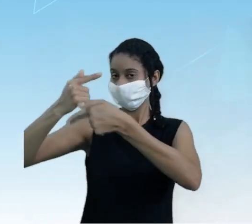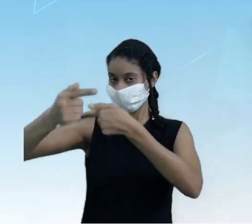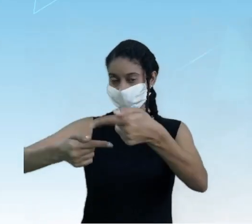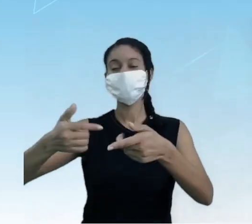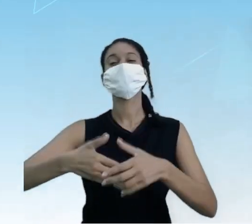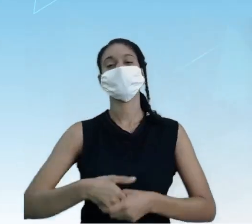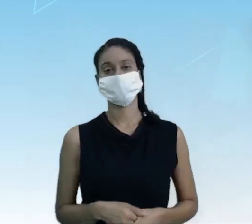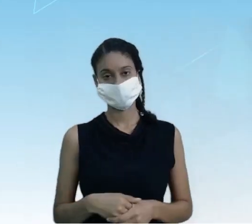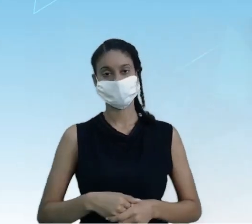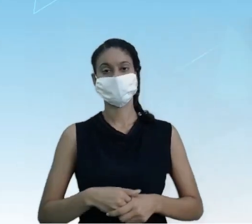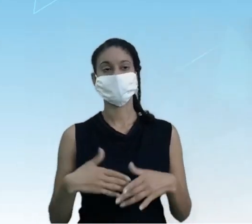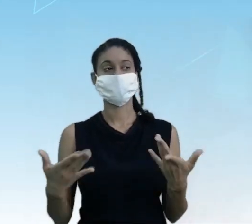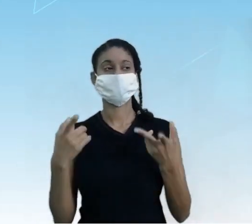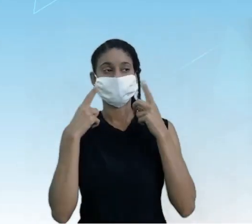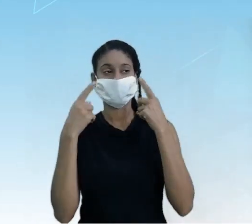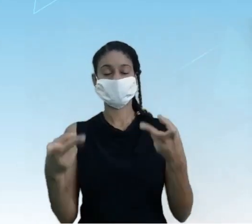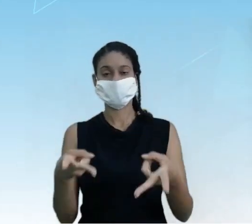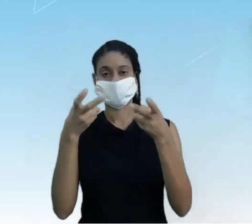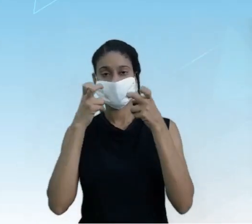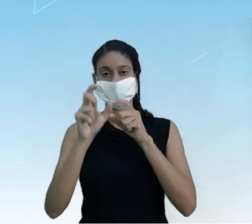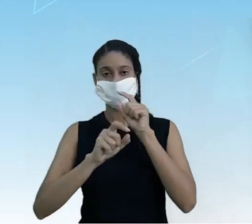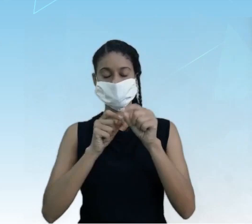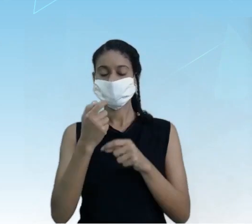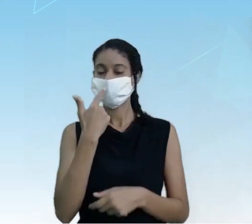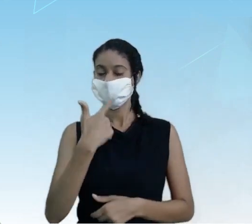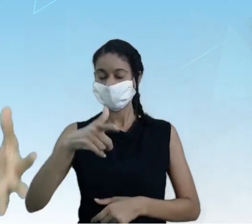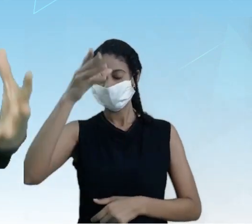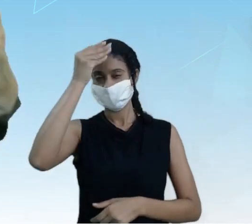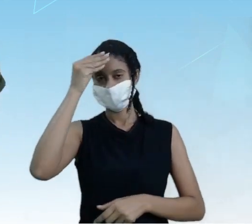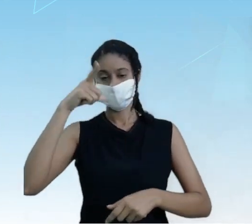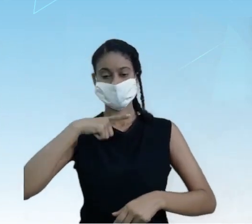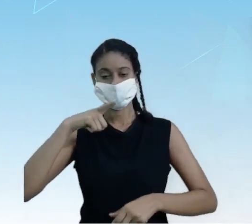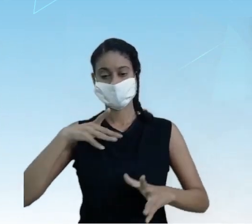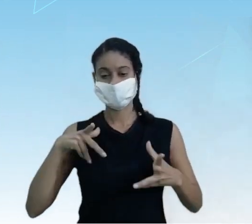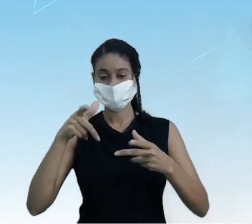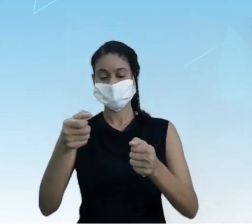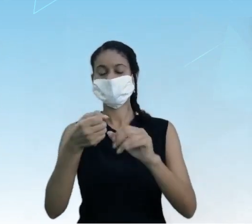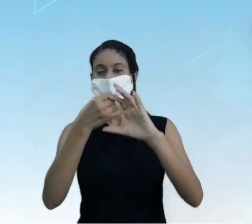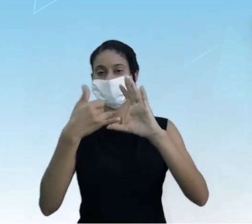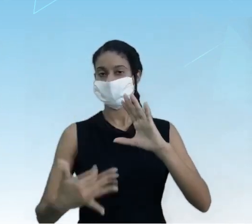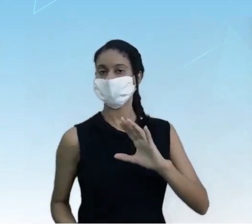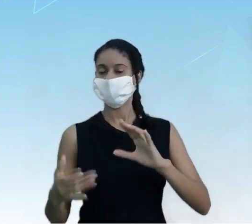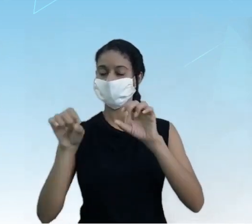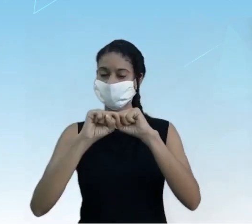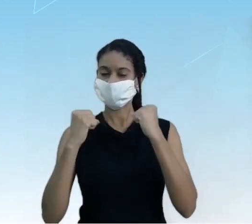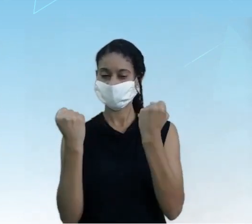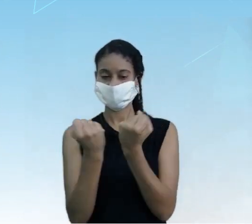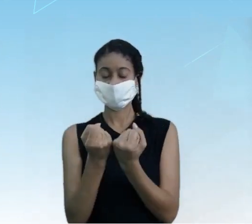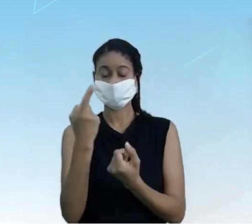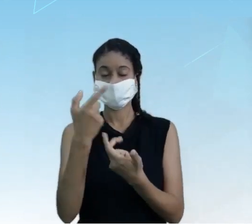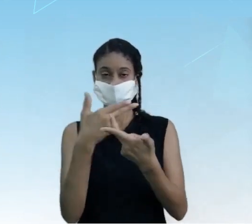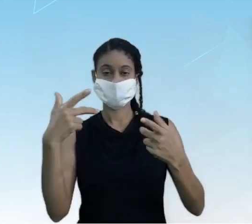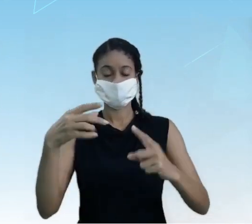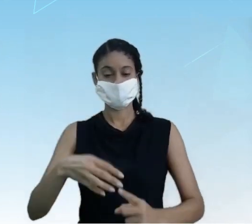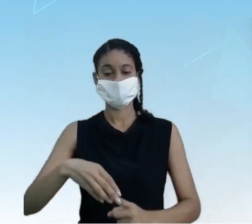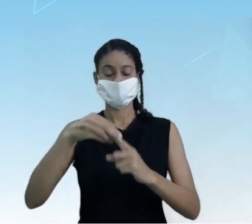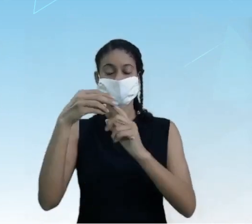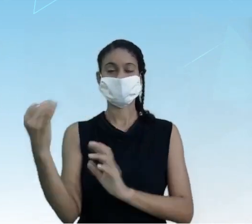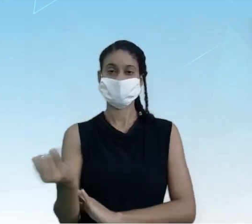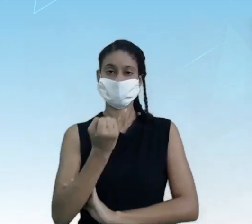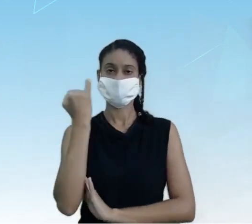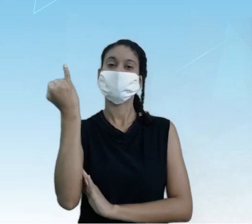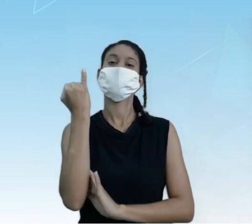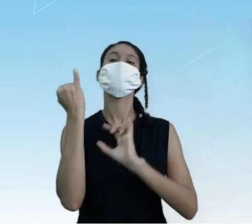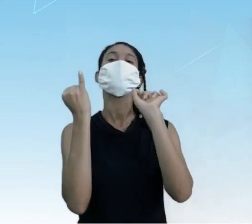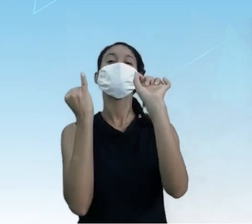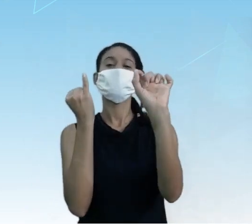geração. Percebam que a linguagem ela tem todo o seu aspecto social e um dos pontos mais importantes, além dela